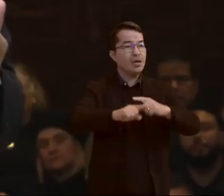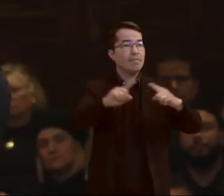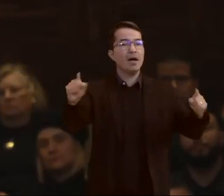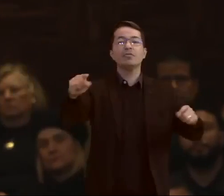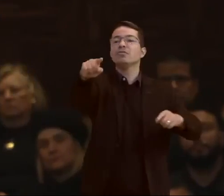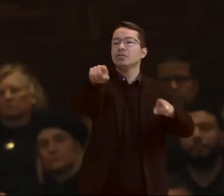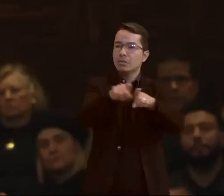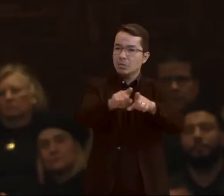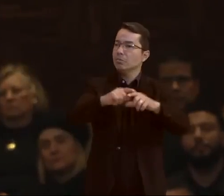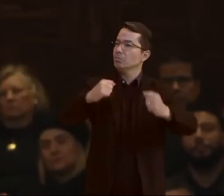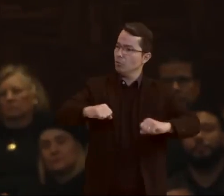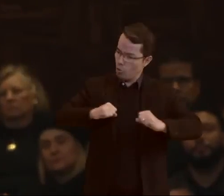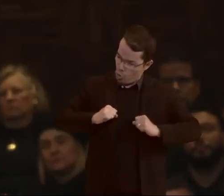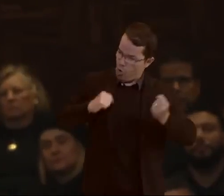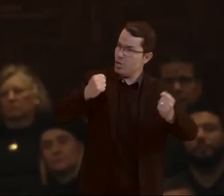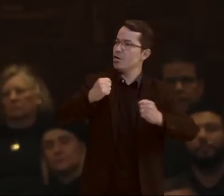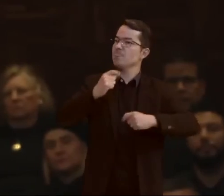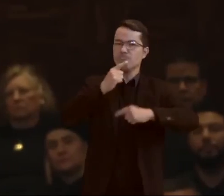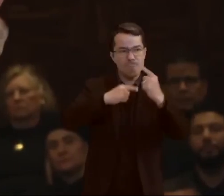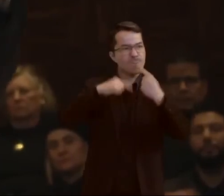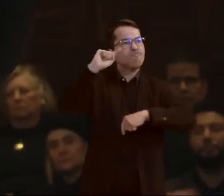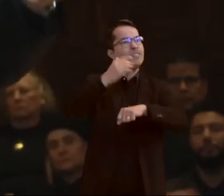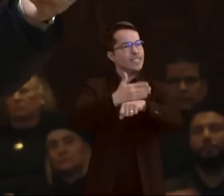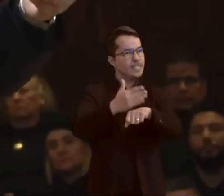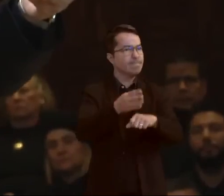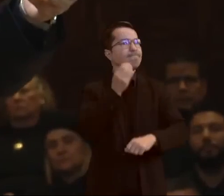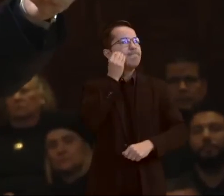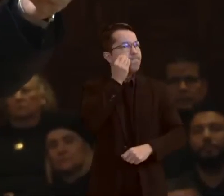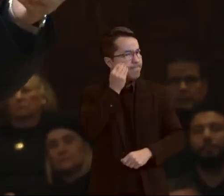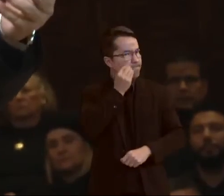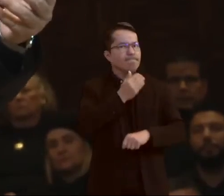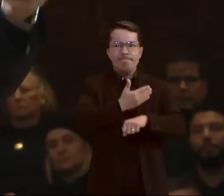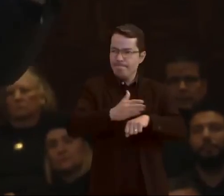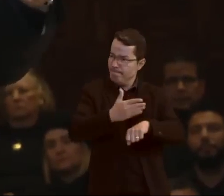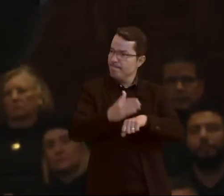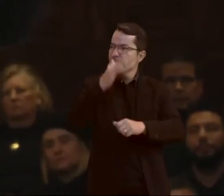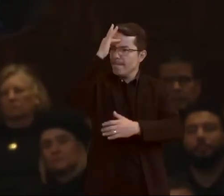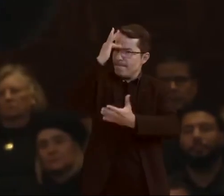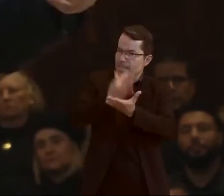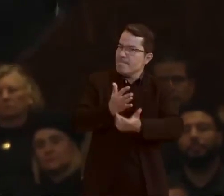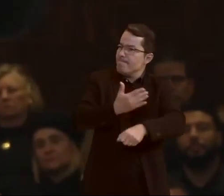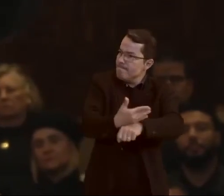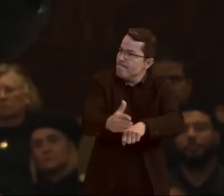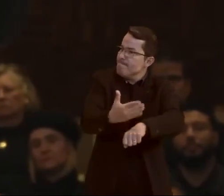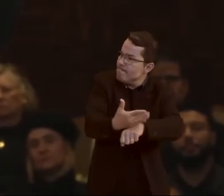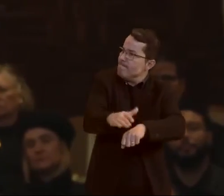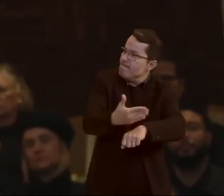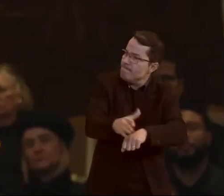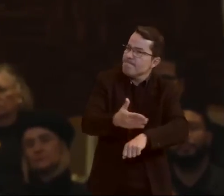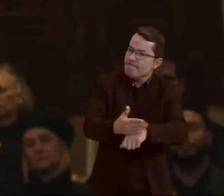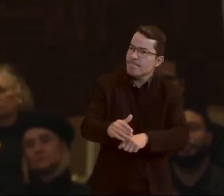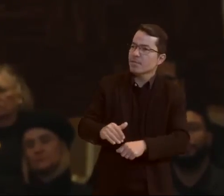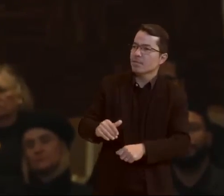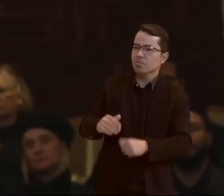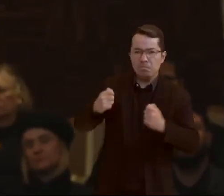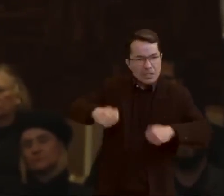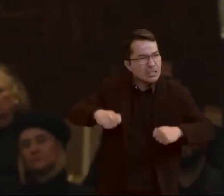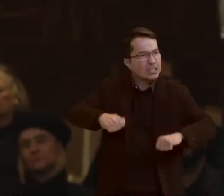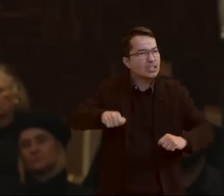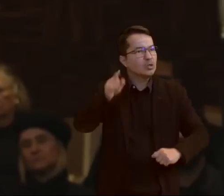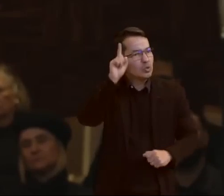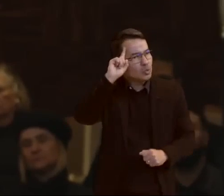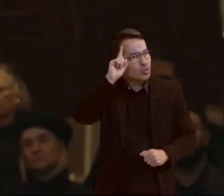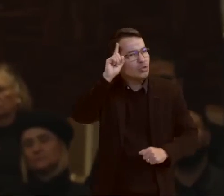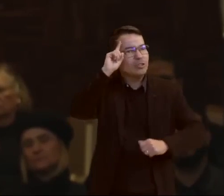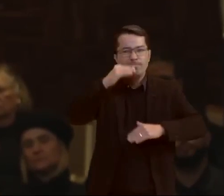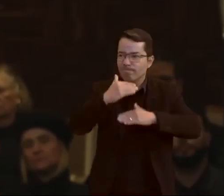dia para você, que você vai ter que colocar a sua fé em prova, e vai ter que seguir o passo que Deus falou, e não tem